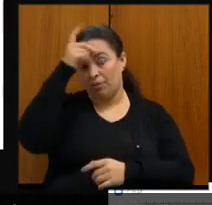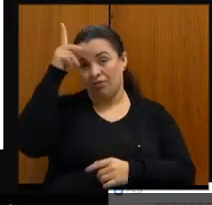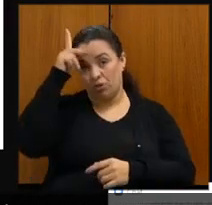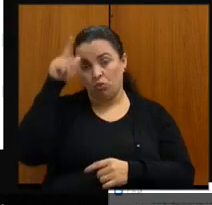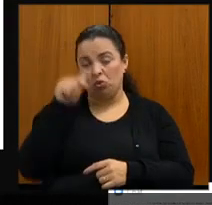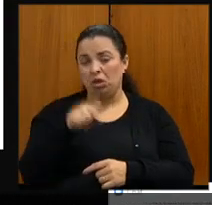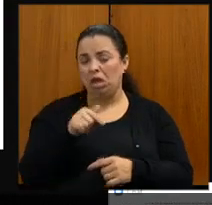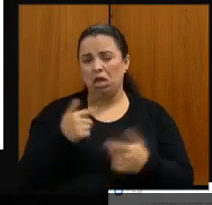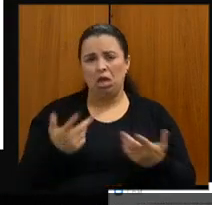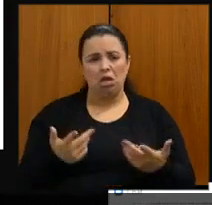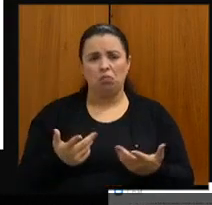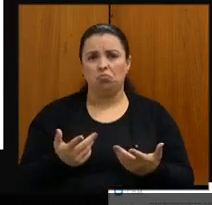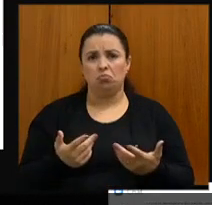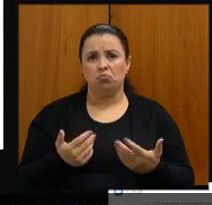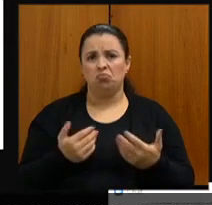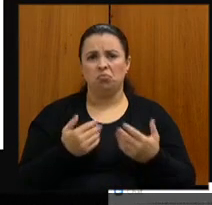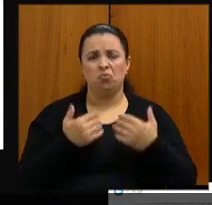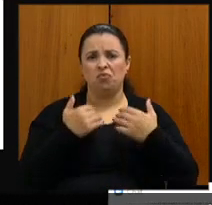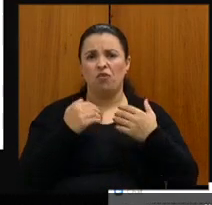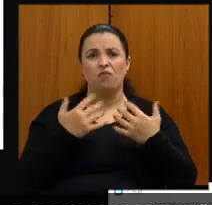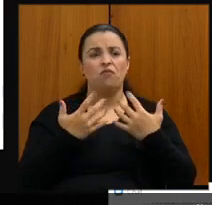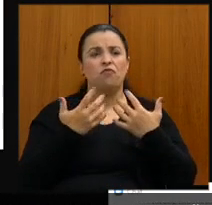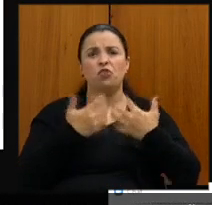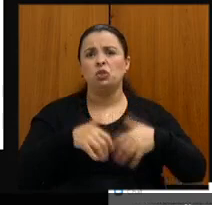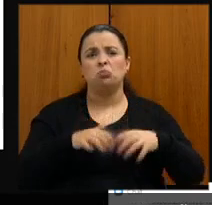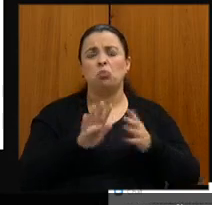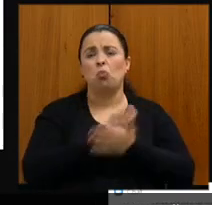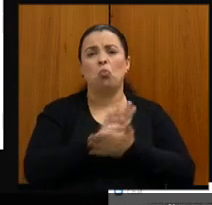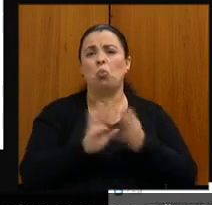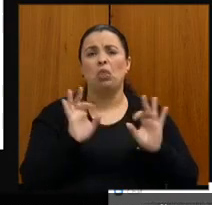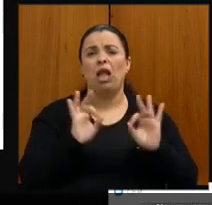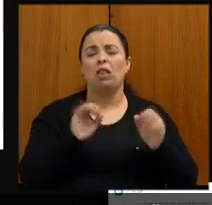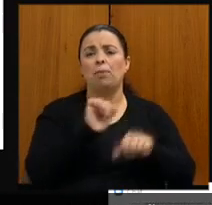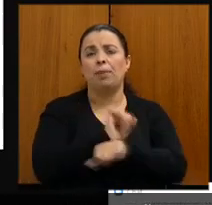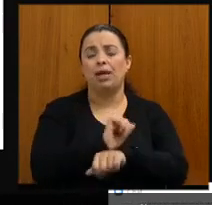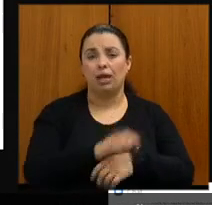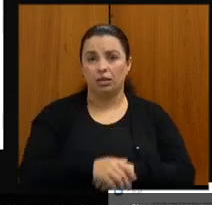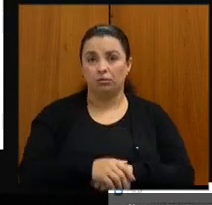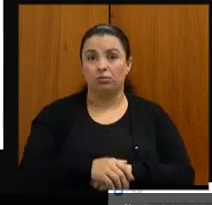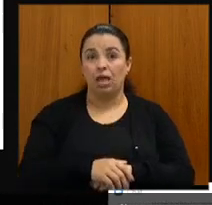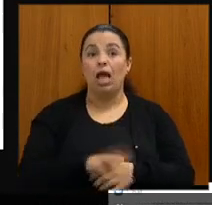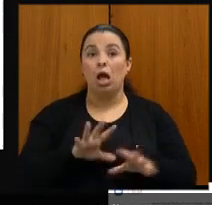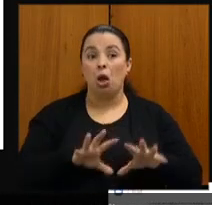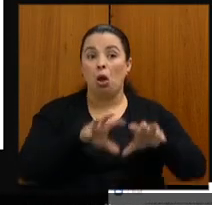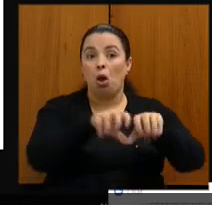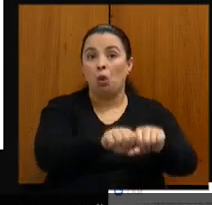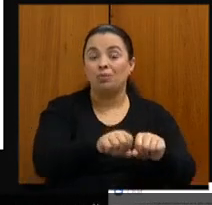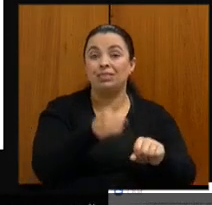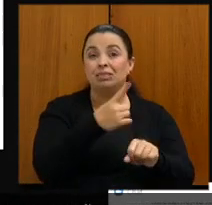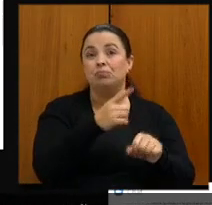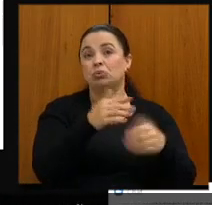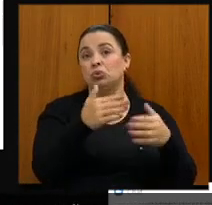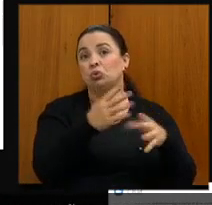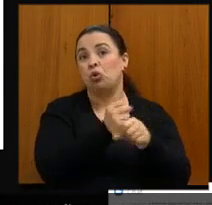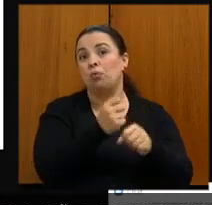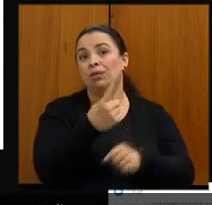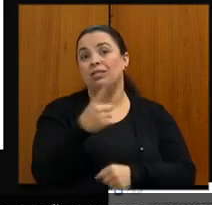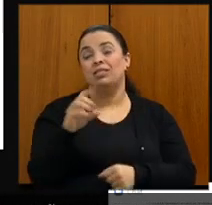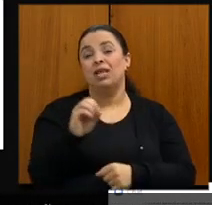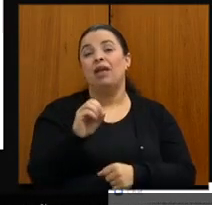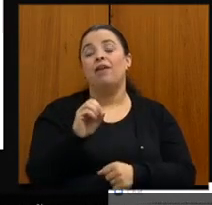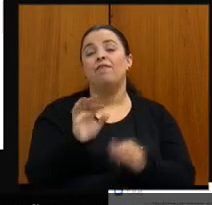20 anos com cerca de 100 famílias da ocupação torna-se uma estrutura de luta coletiva pela